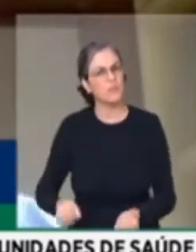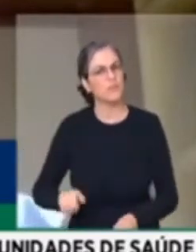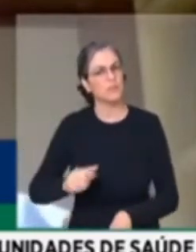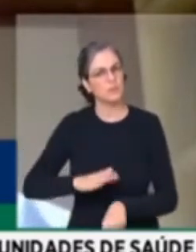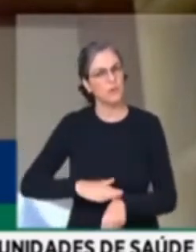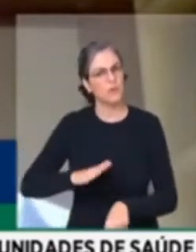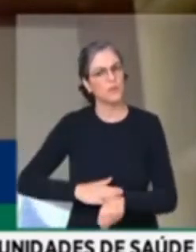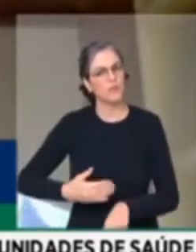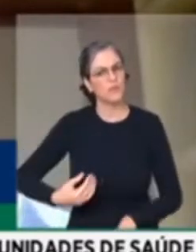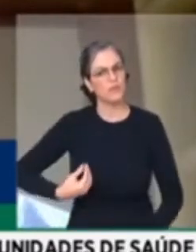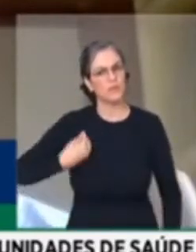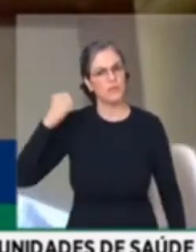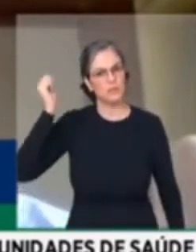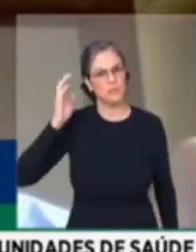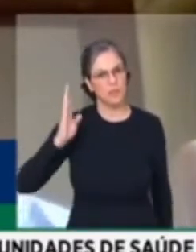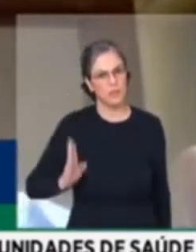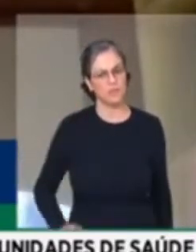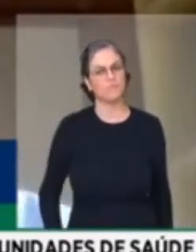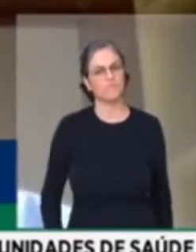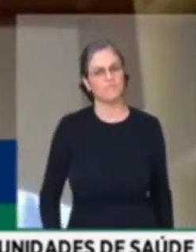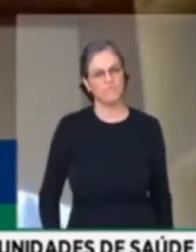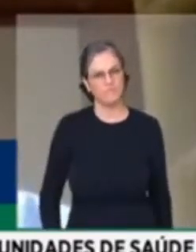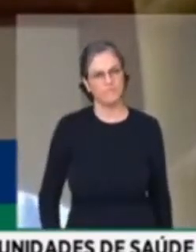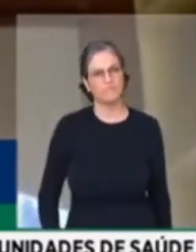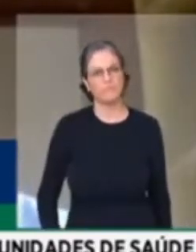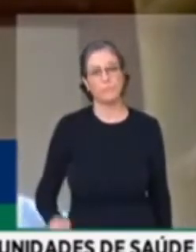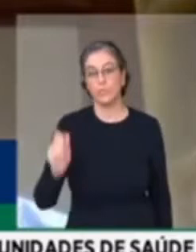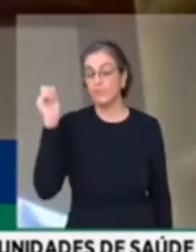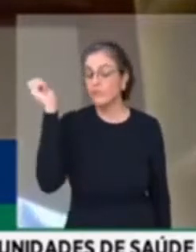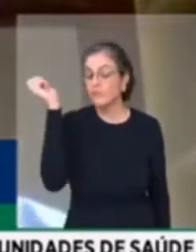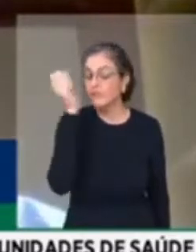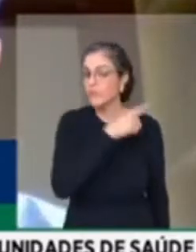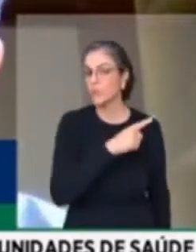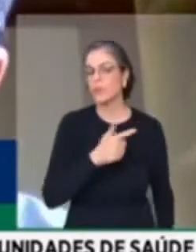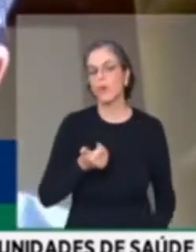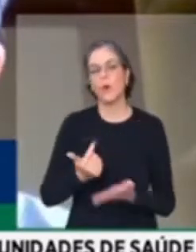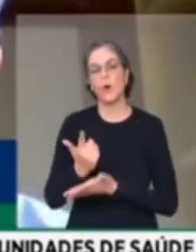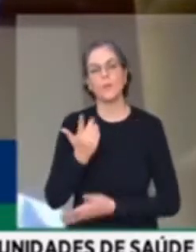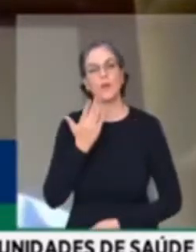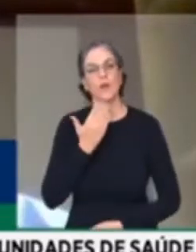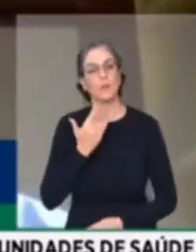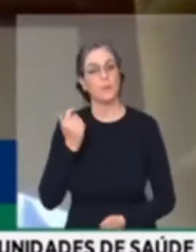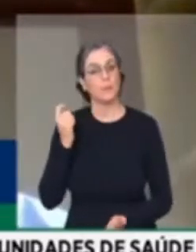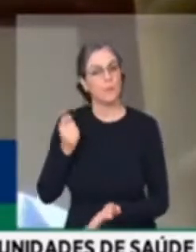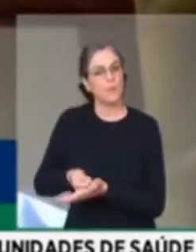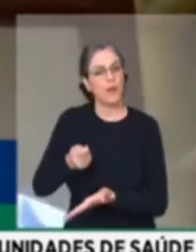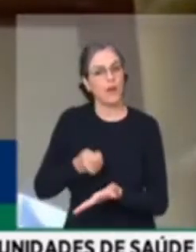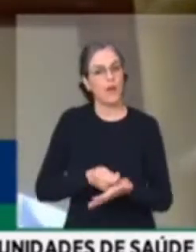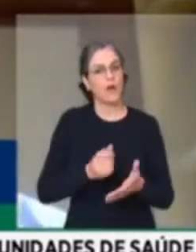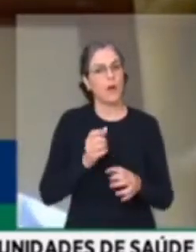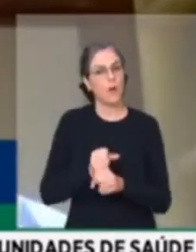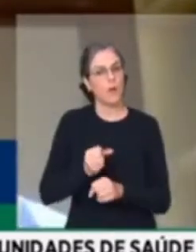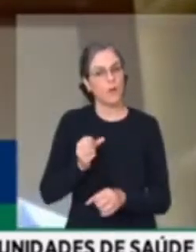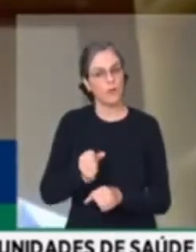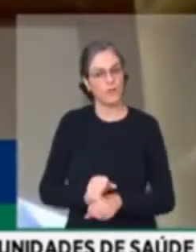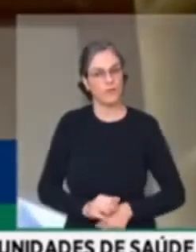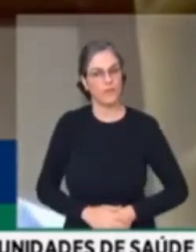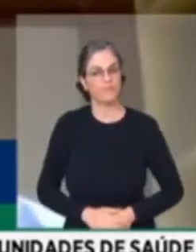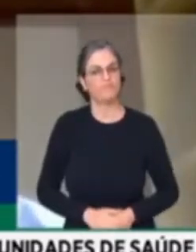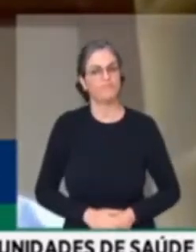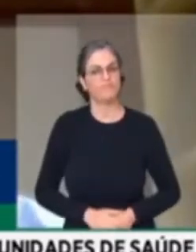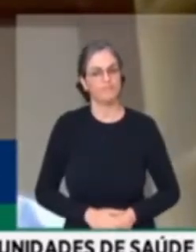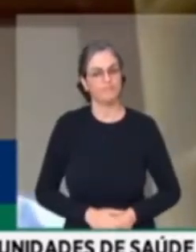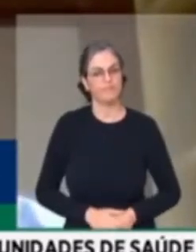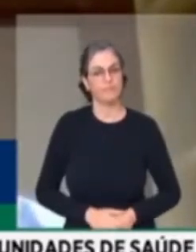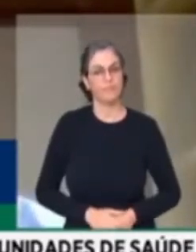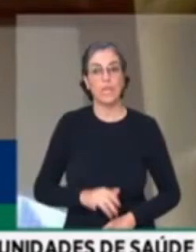E as dificuldades de comprar alimentos e de pagar suas contas, das quais a conta de luz é